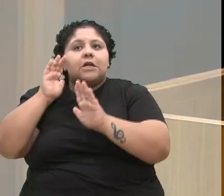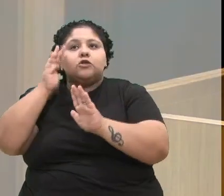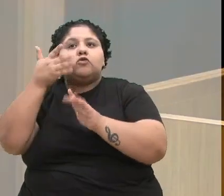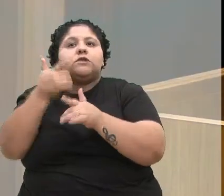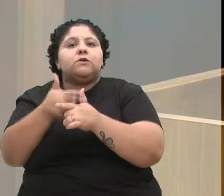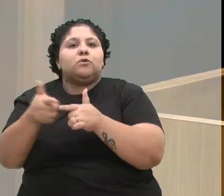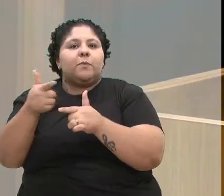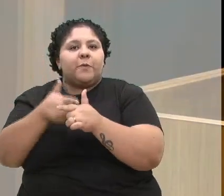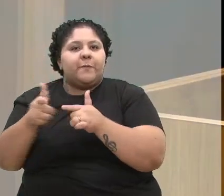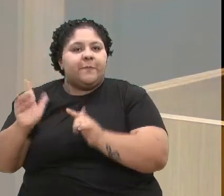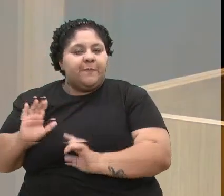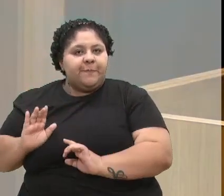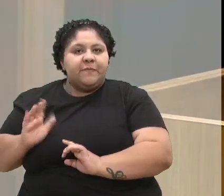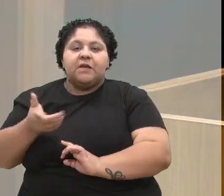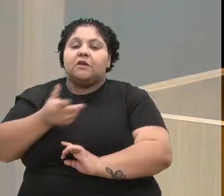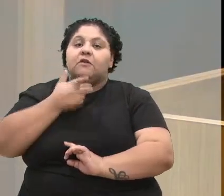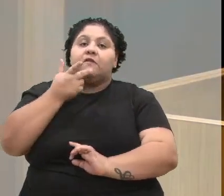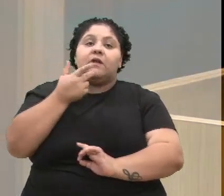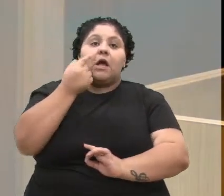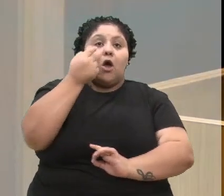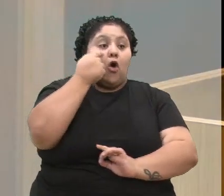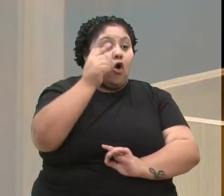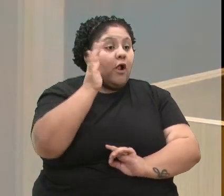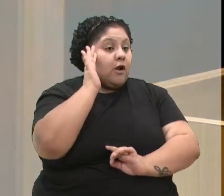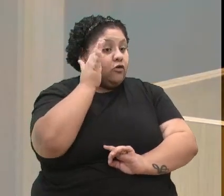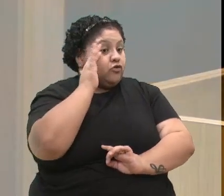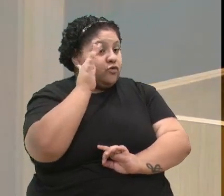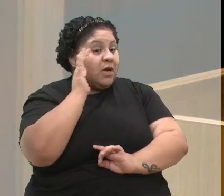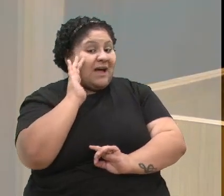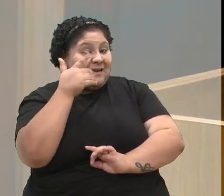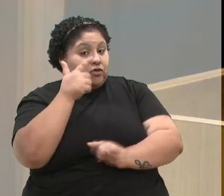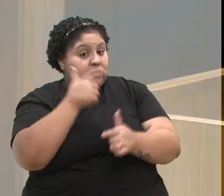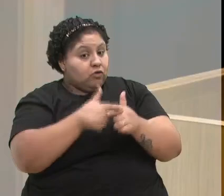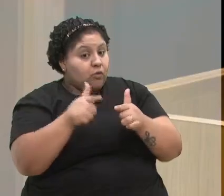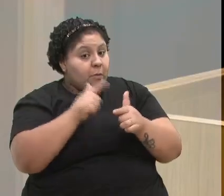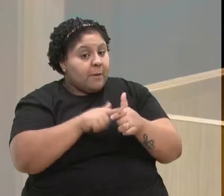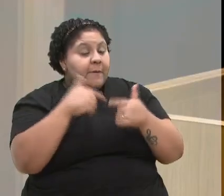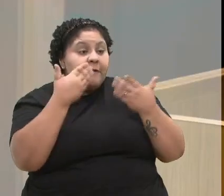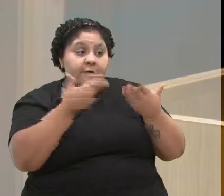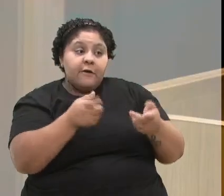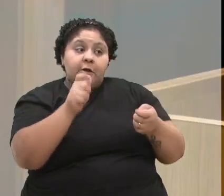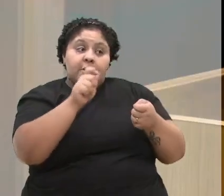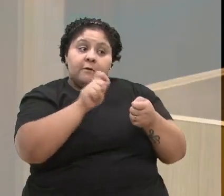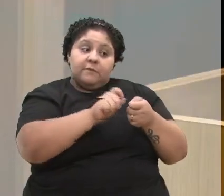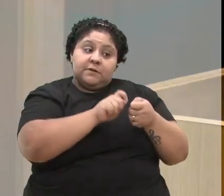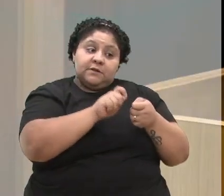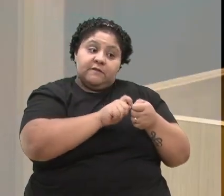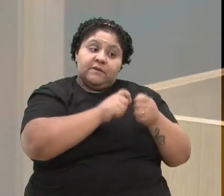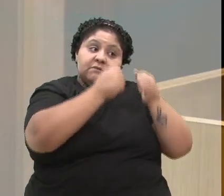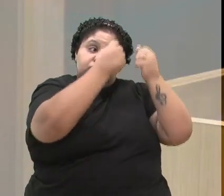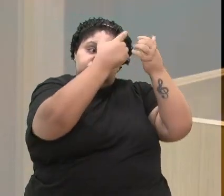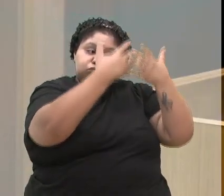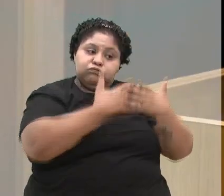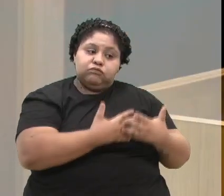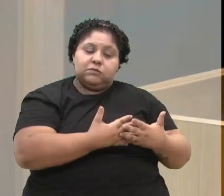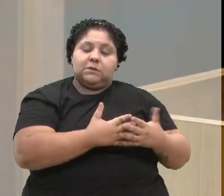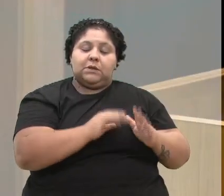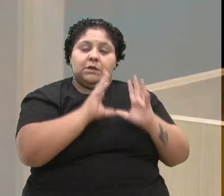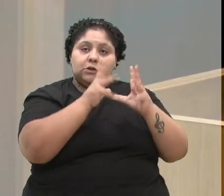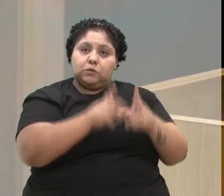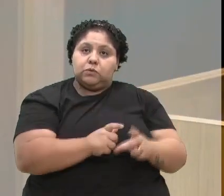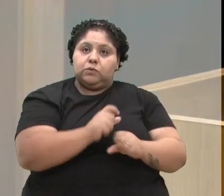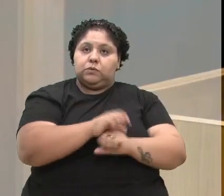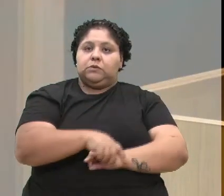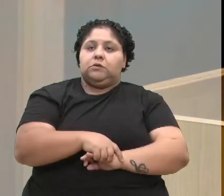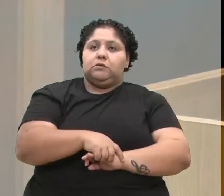né? Ir lá e dizer, olha, a solução é essa, tem que ser feito isso, tem que ser feito aquilo, tem que ser feito aquele outro. Então, isso